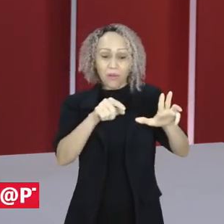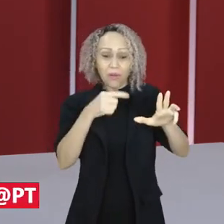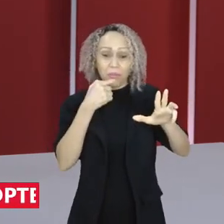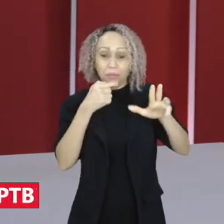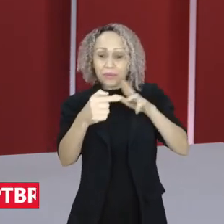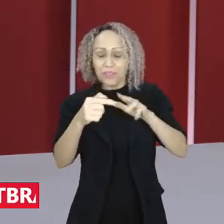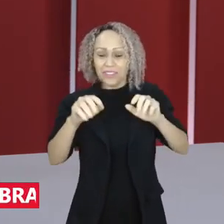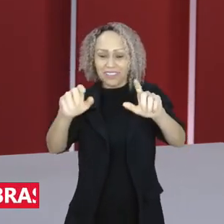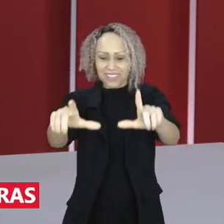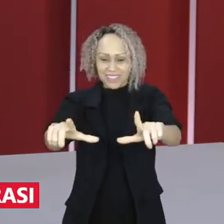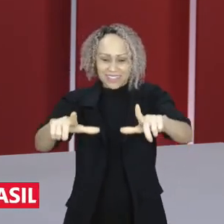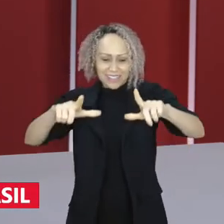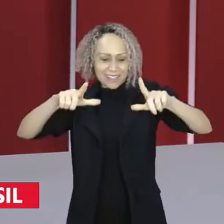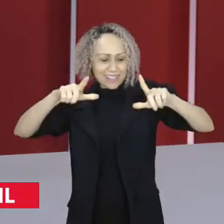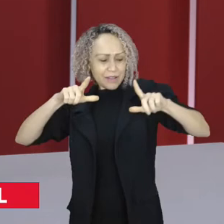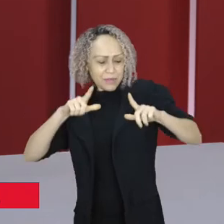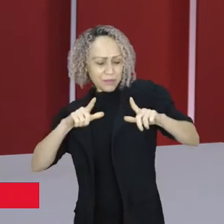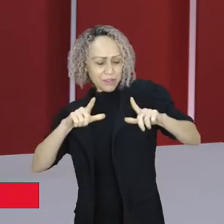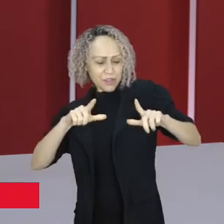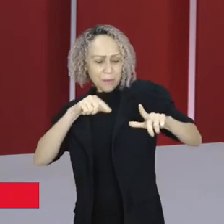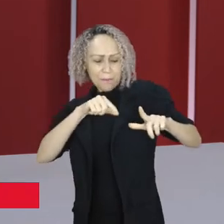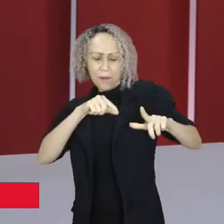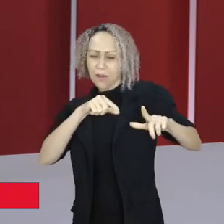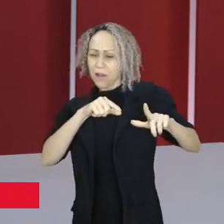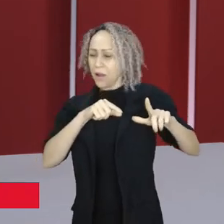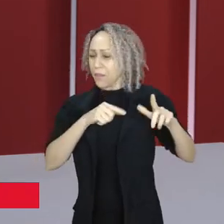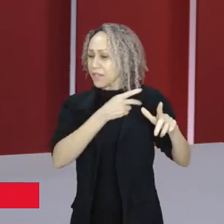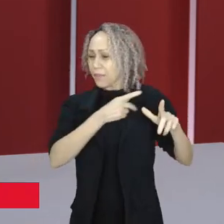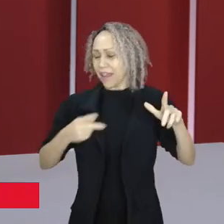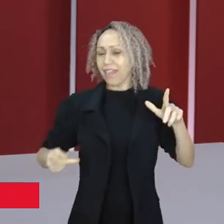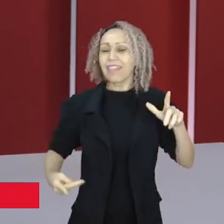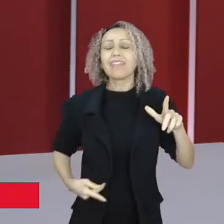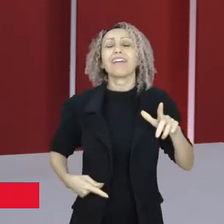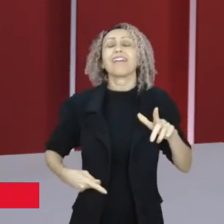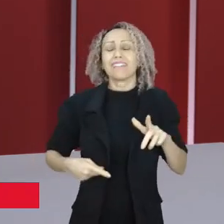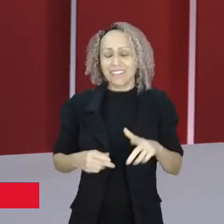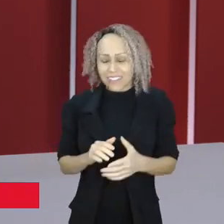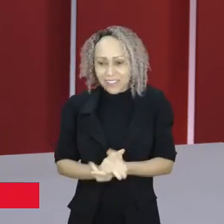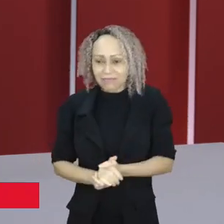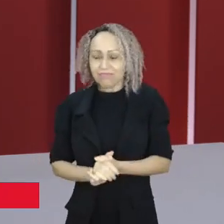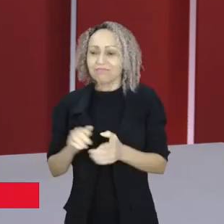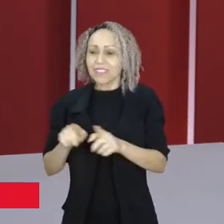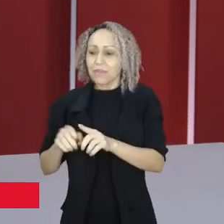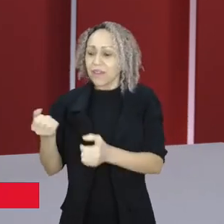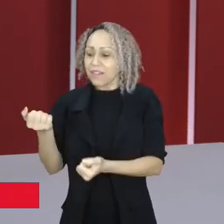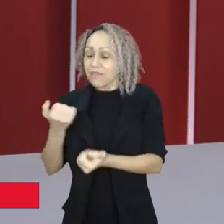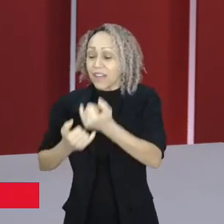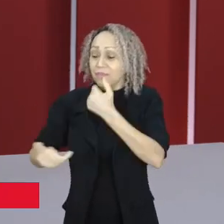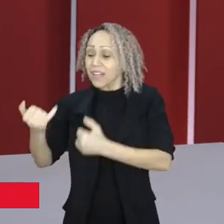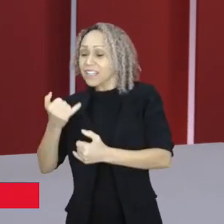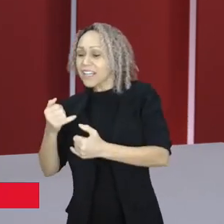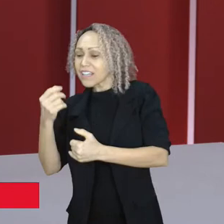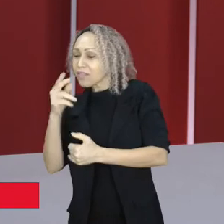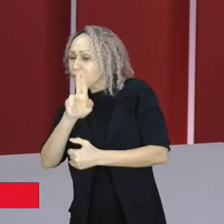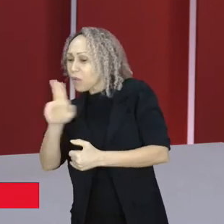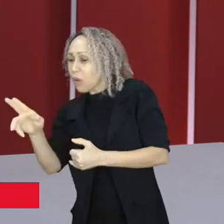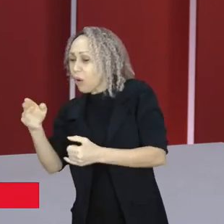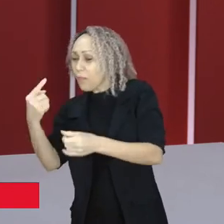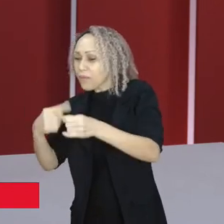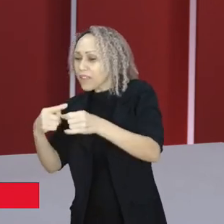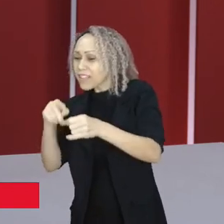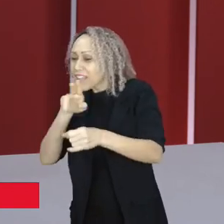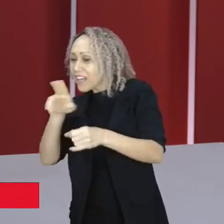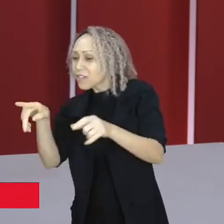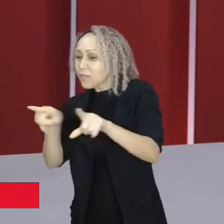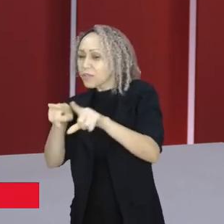breve manda que sua mensagem para gente mas não esquece de deixar o seu nome também o nome da sua cidade que a gente gosta de saber de onde você acompanha